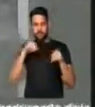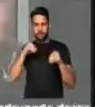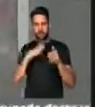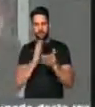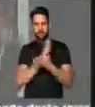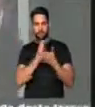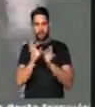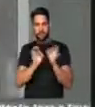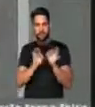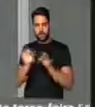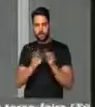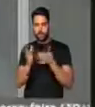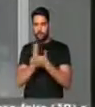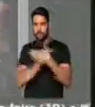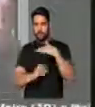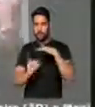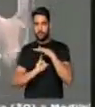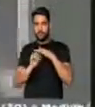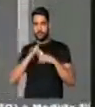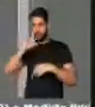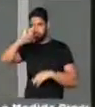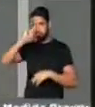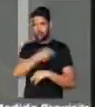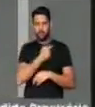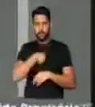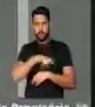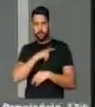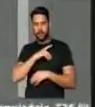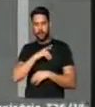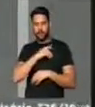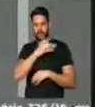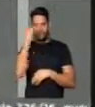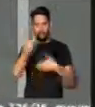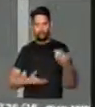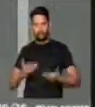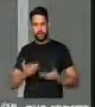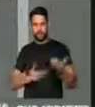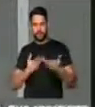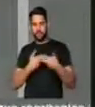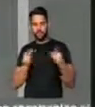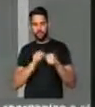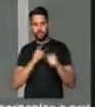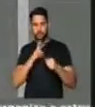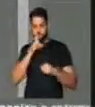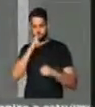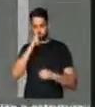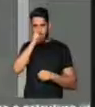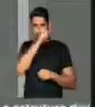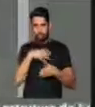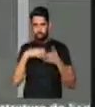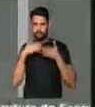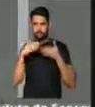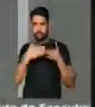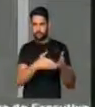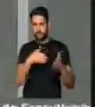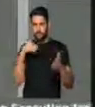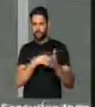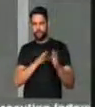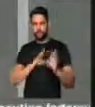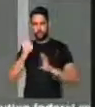numa arrumação institucional imposta àqueles agentes que foram, então, forçados a participar do